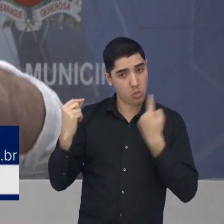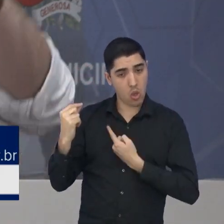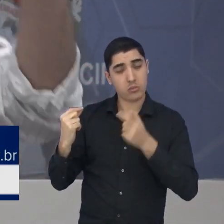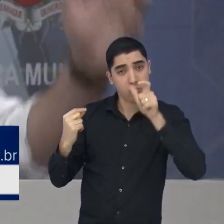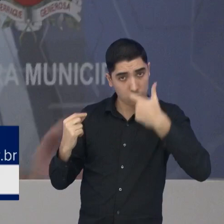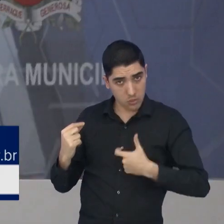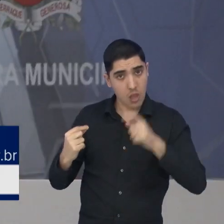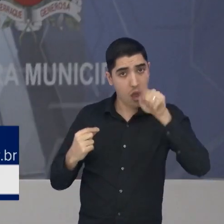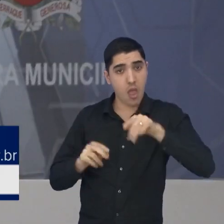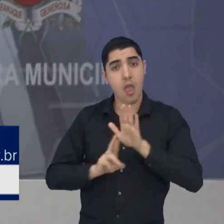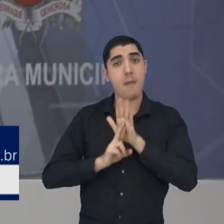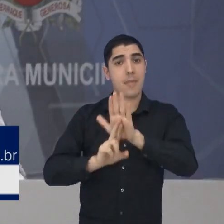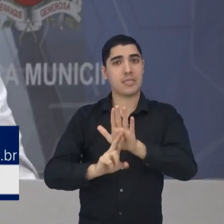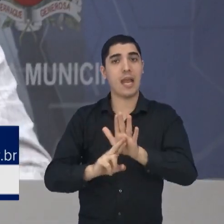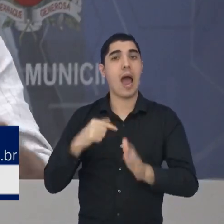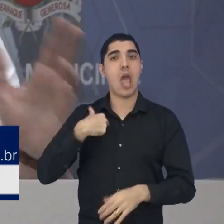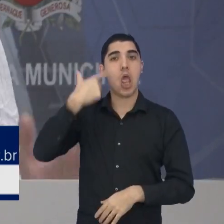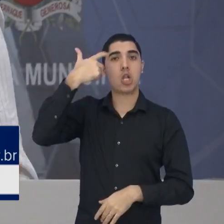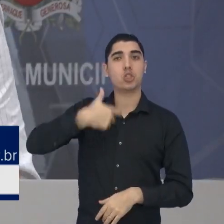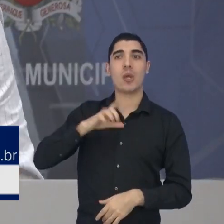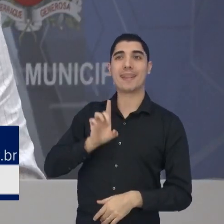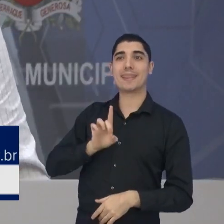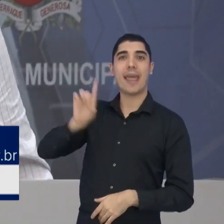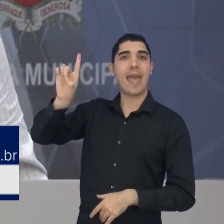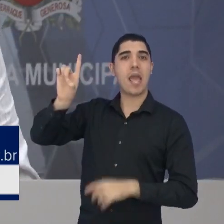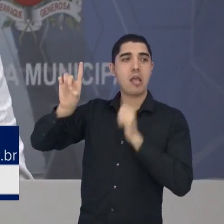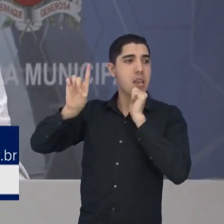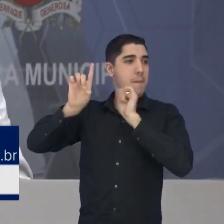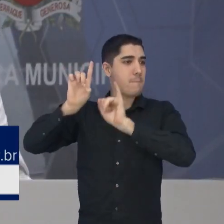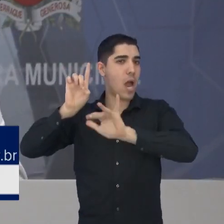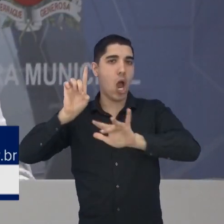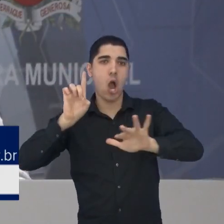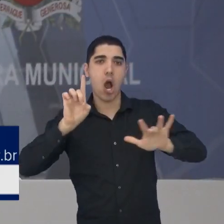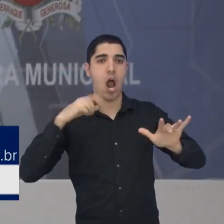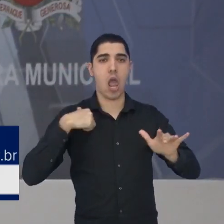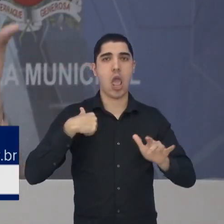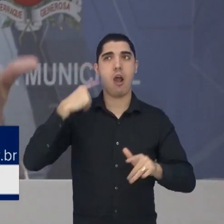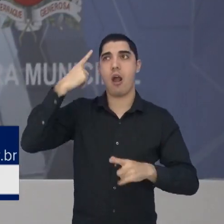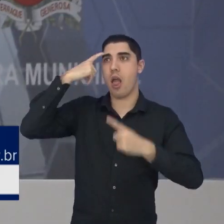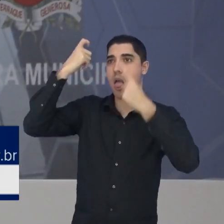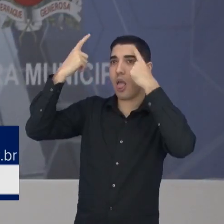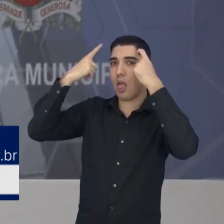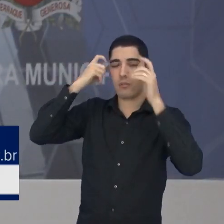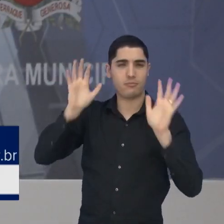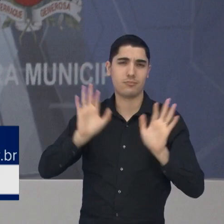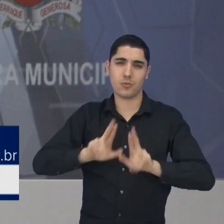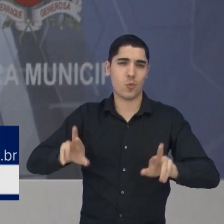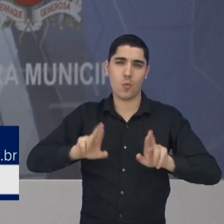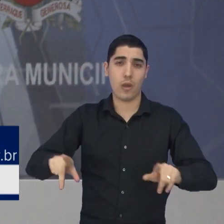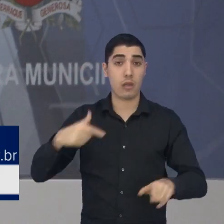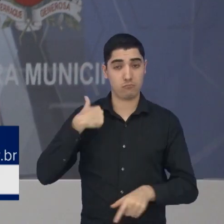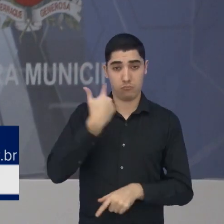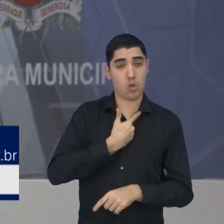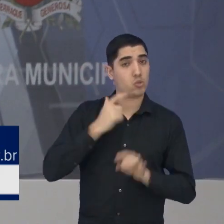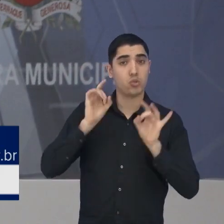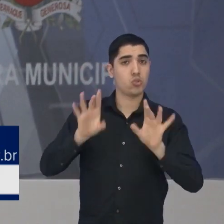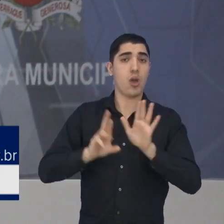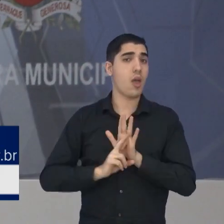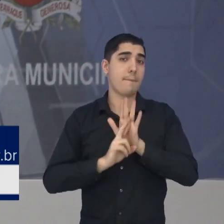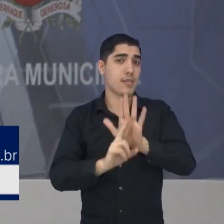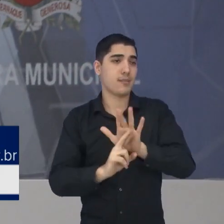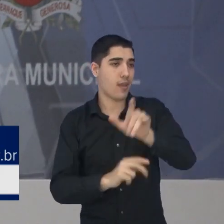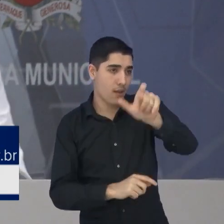não somos seres iluminados que fazemos tudo da nossa cabeça. Não, nós representamos as pessoas, a elas nós